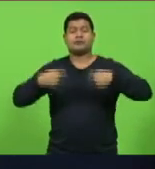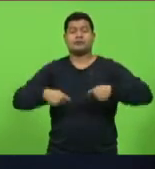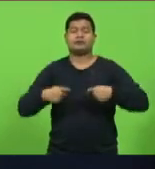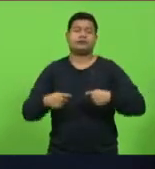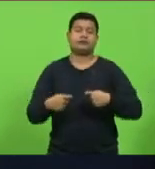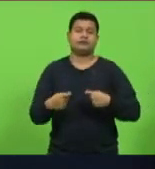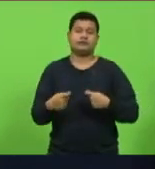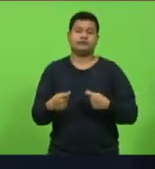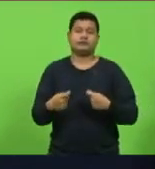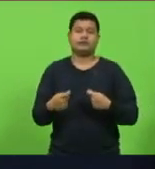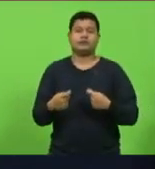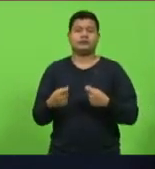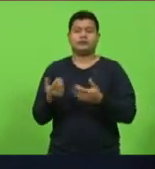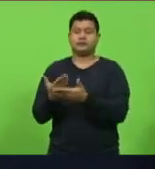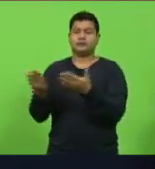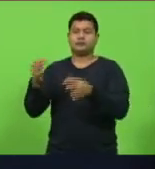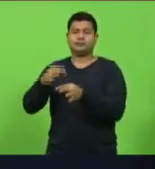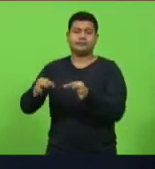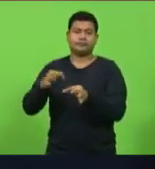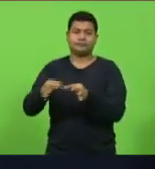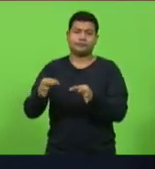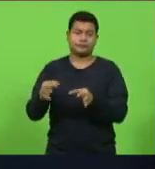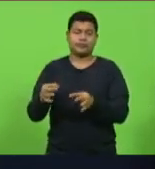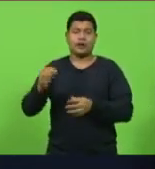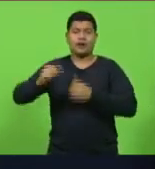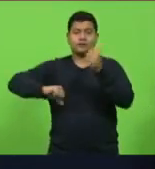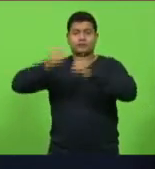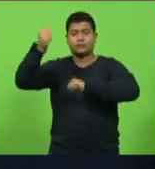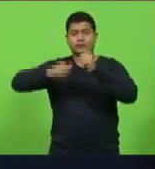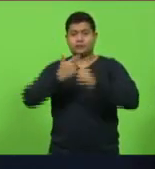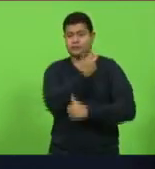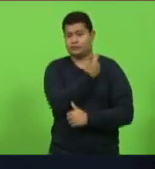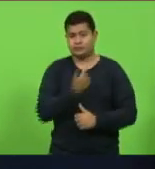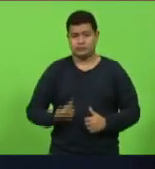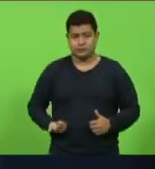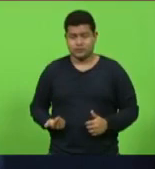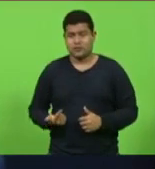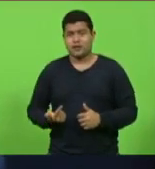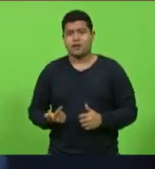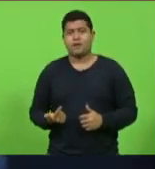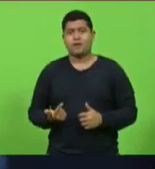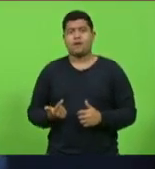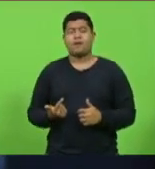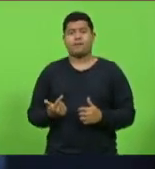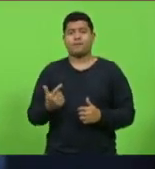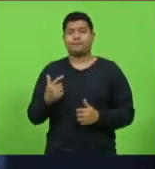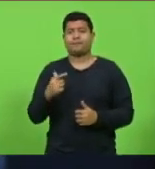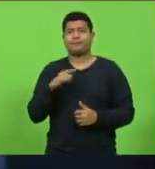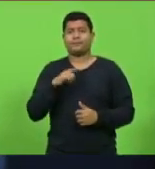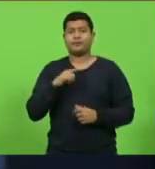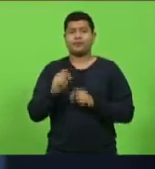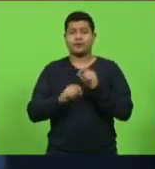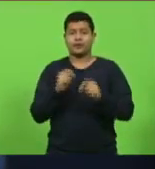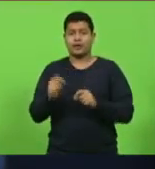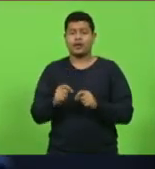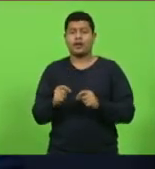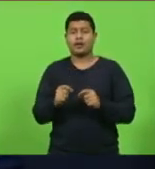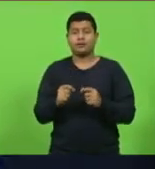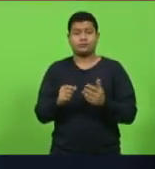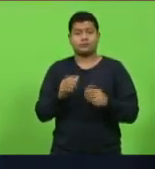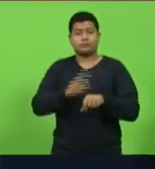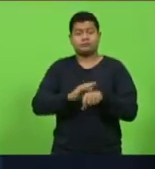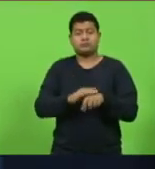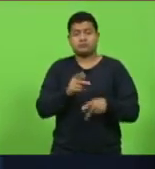das instituições avaliação de um governo perpassa pelo crivo Popular exigindo no mínimo